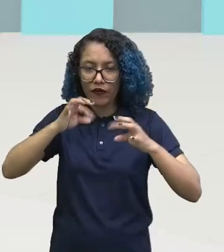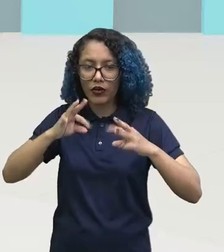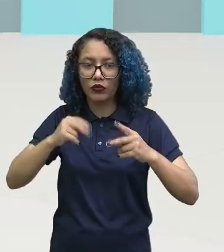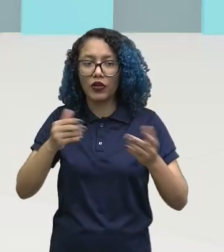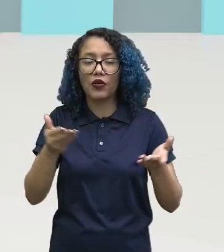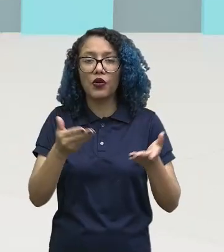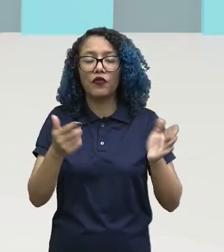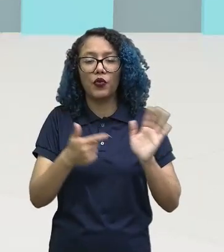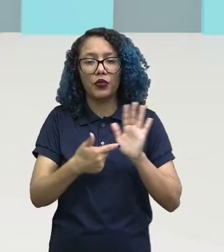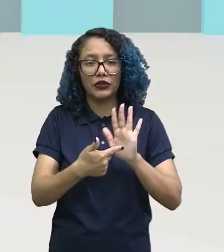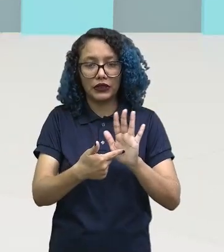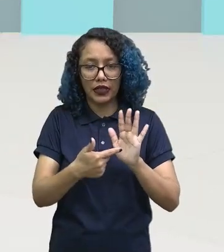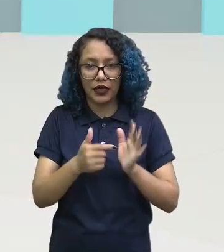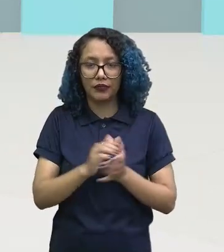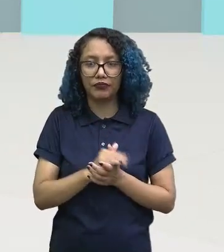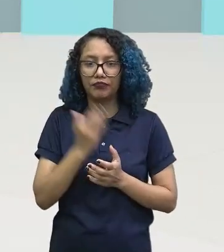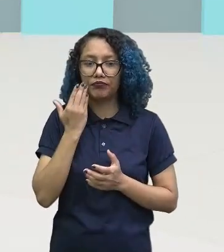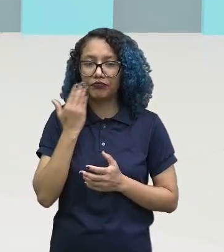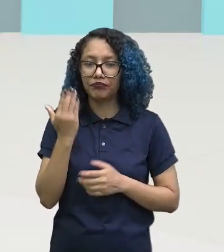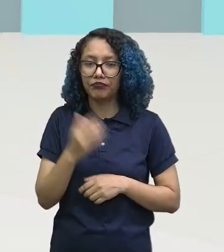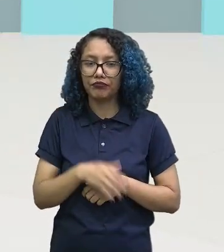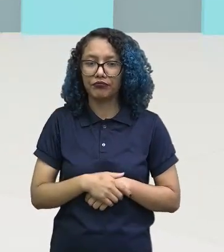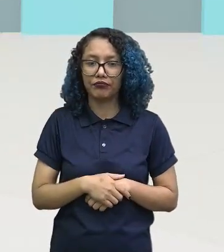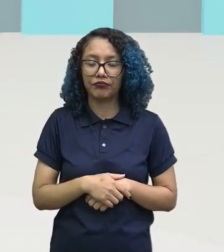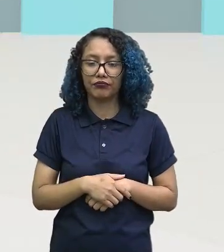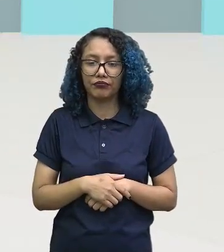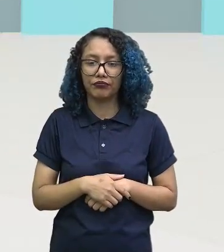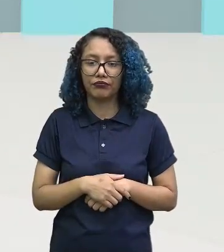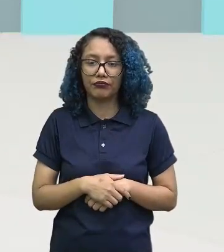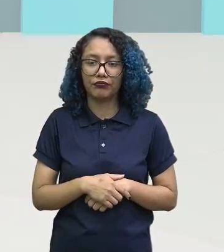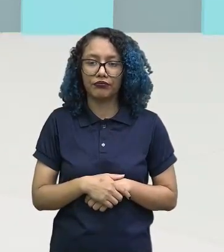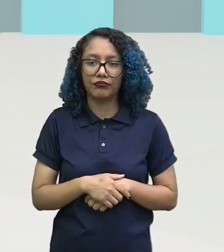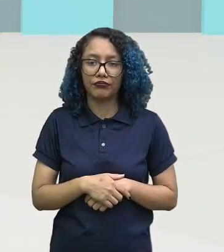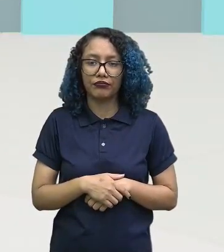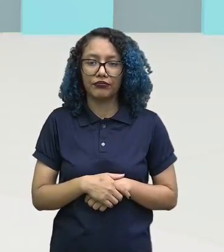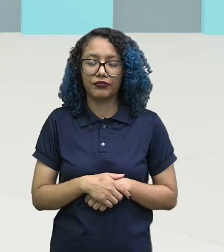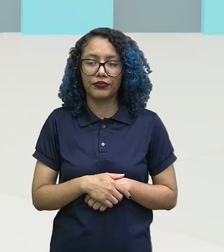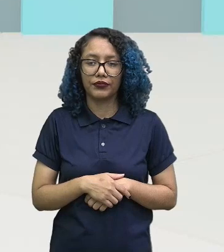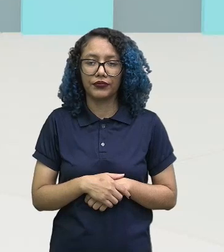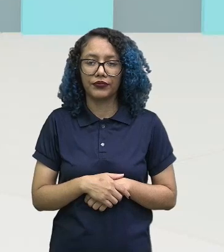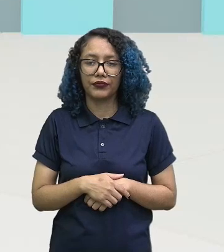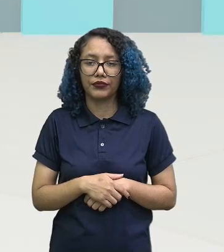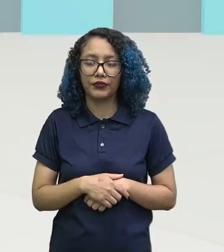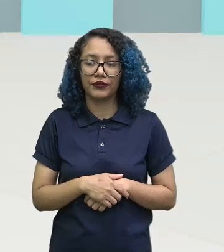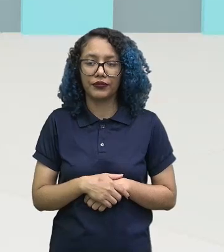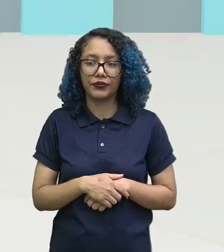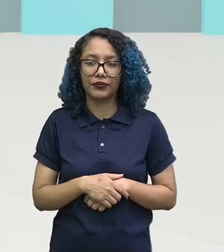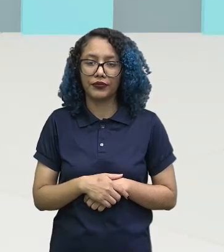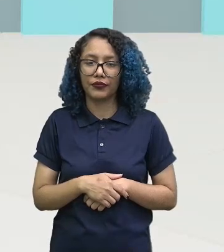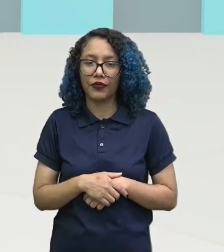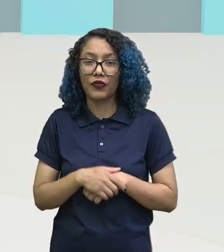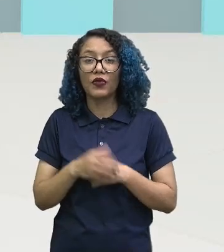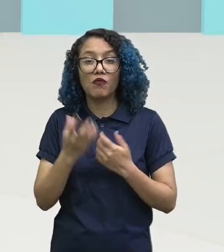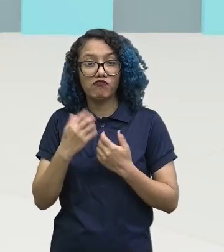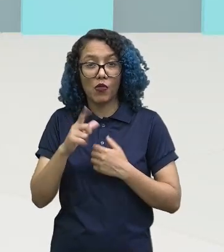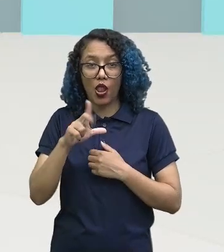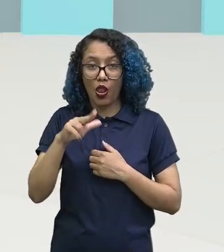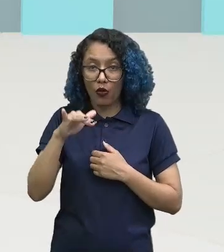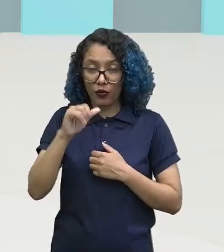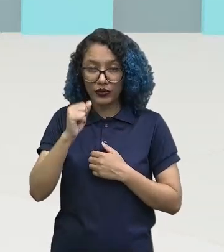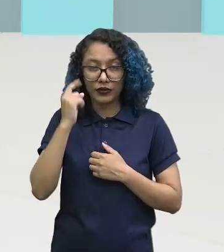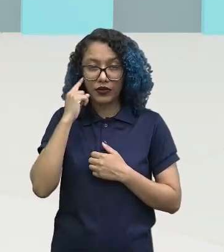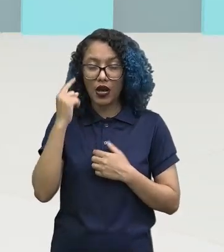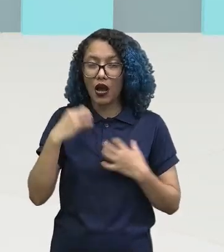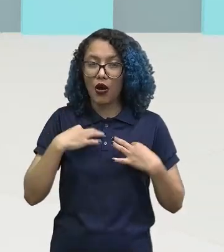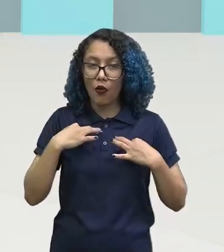uma figura aí do Luís aqui no traje de Apolo, executado por Luís XIV. Isso aí